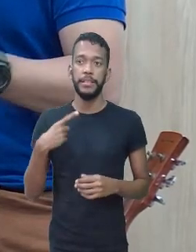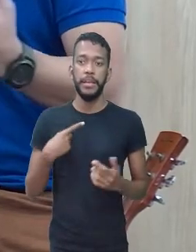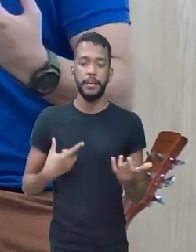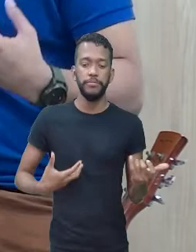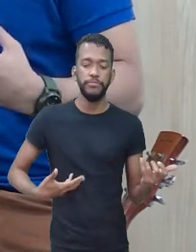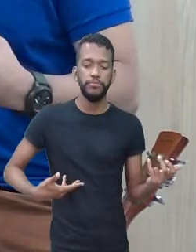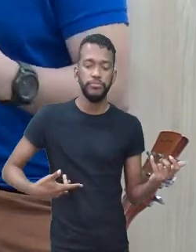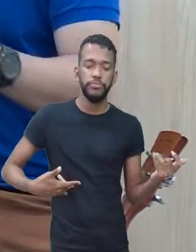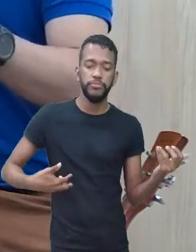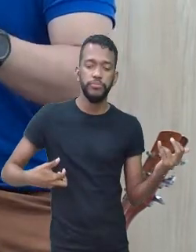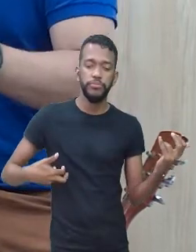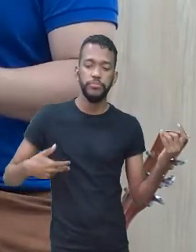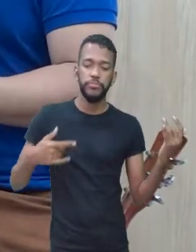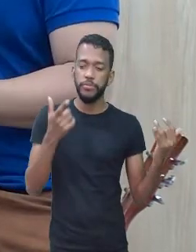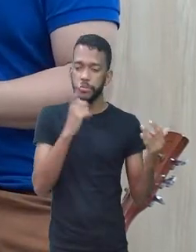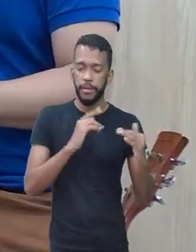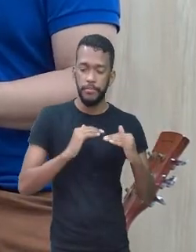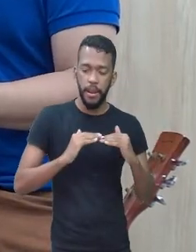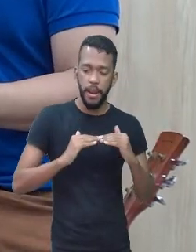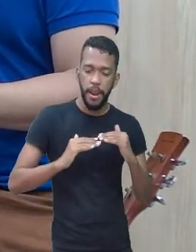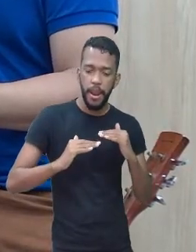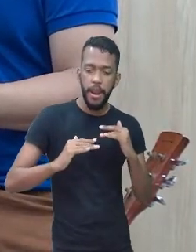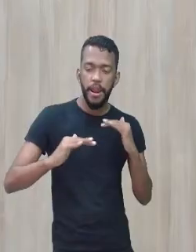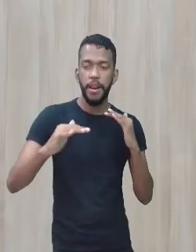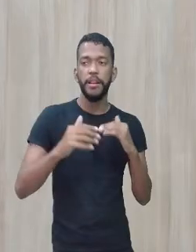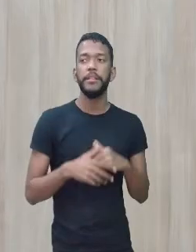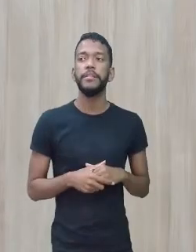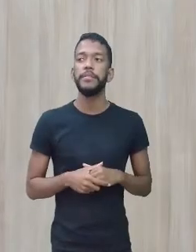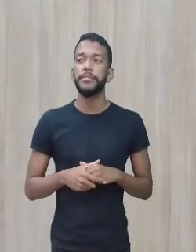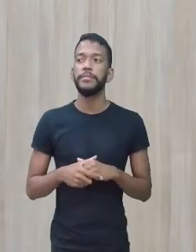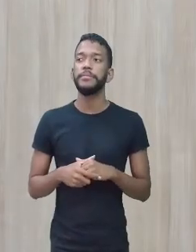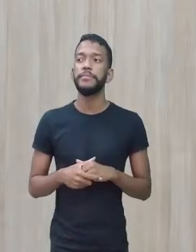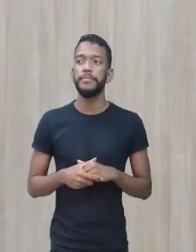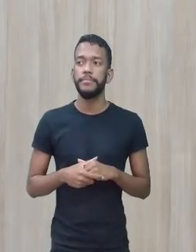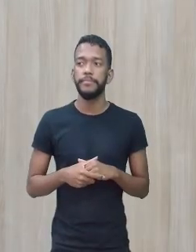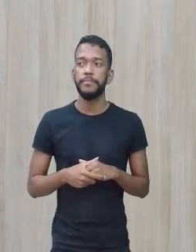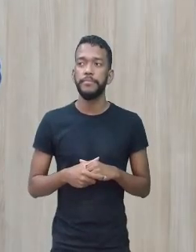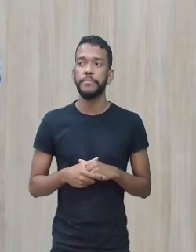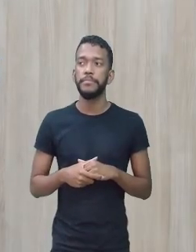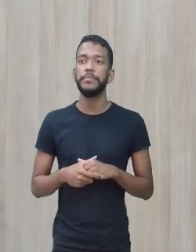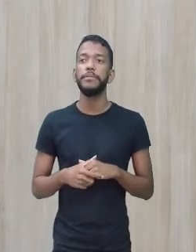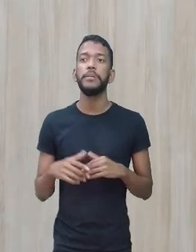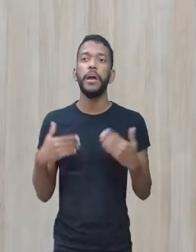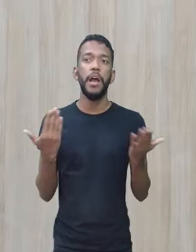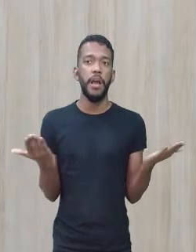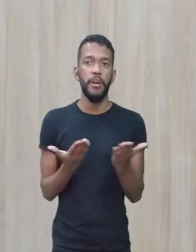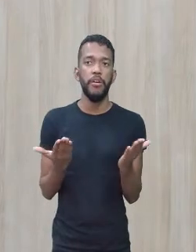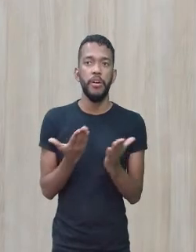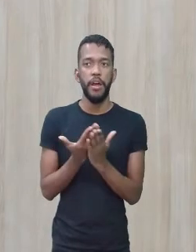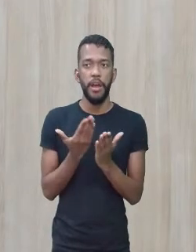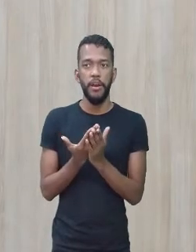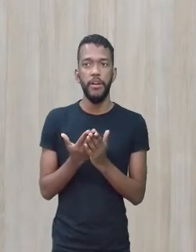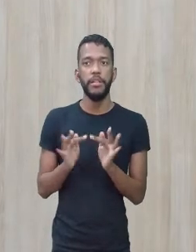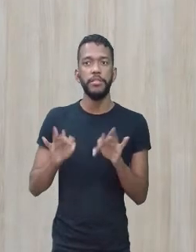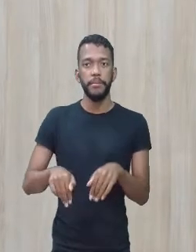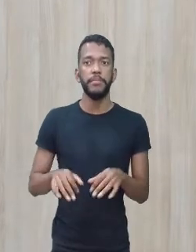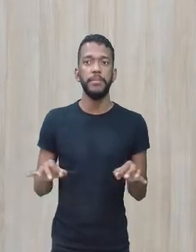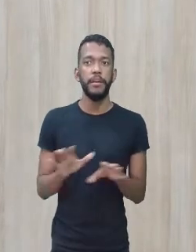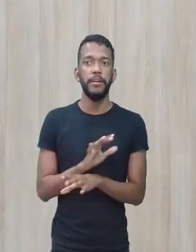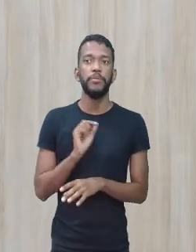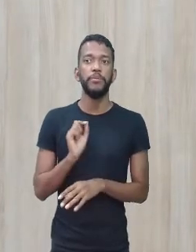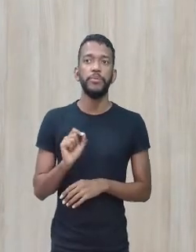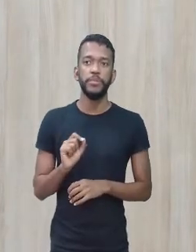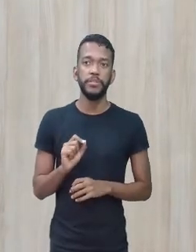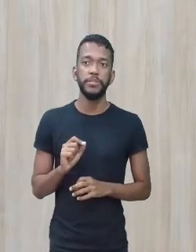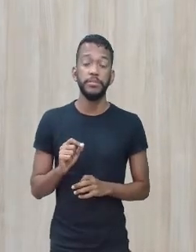para dar a dramaticidade da coisa. E para a gente encerrar a nossa aula, eu vou deixar aqui para vocês,